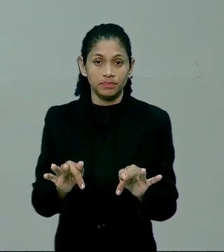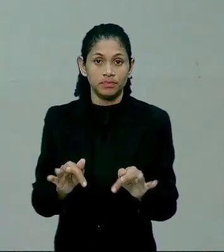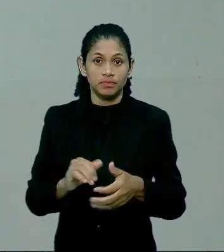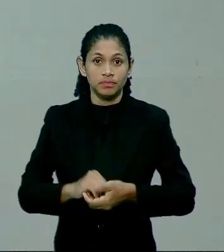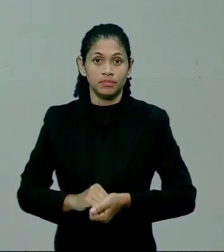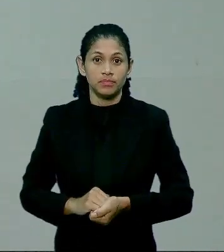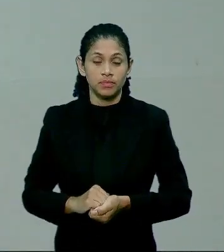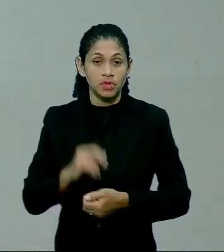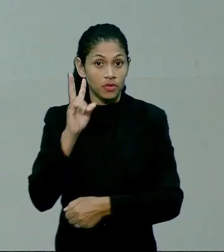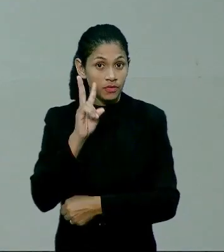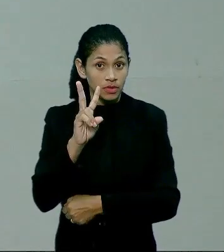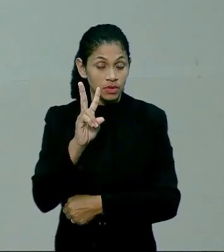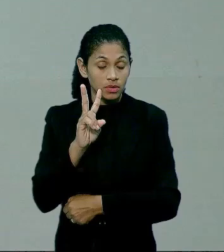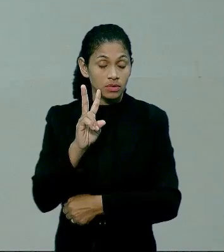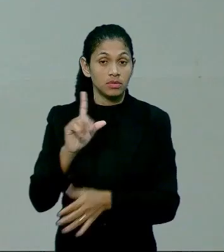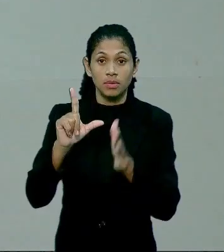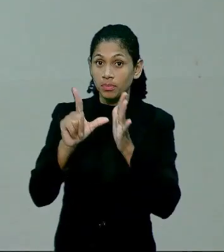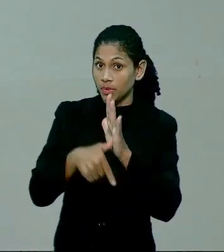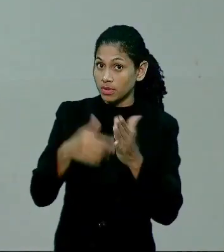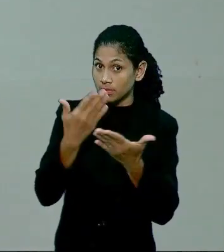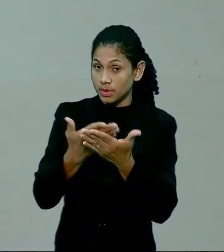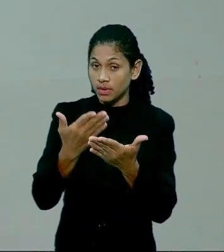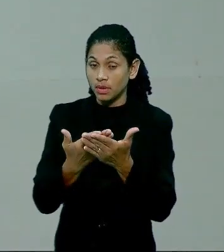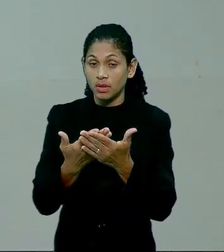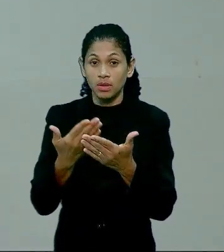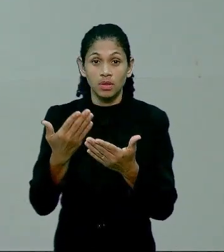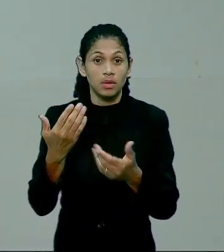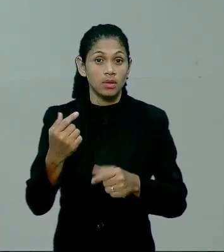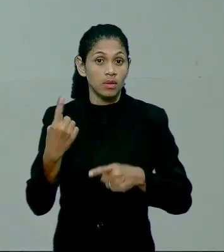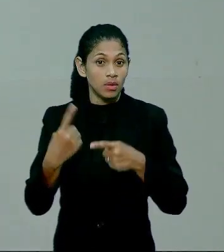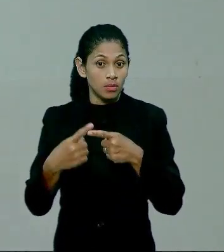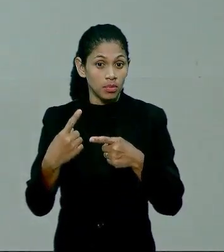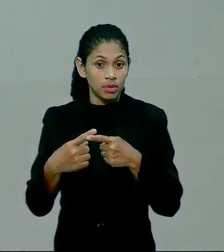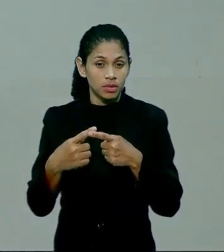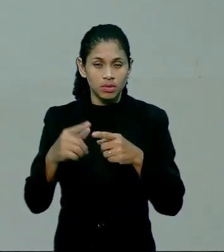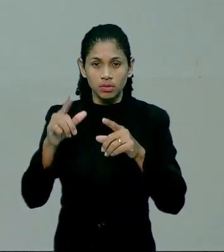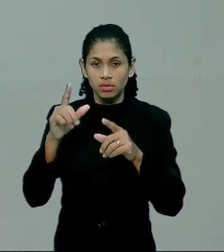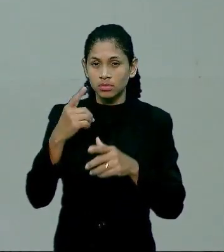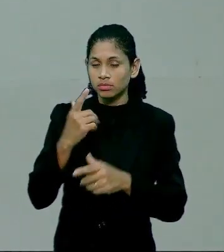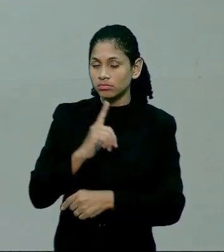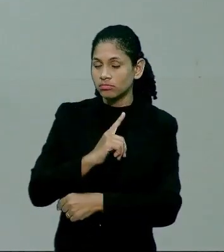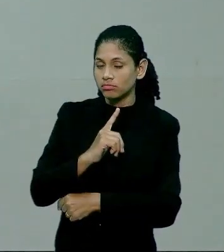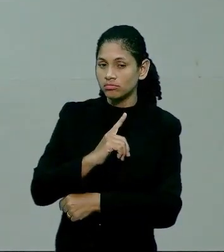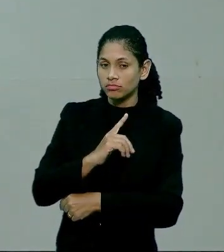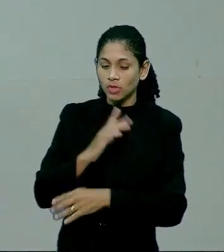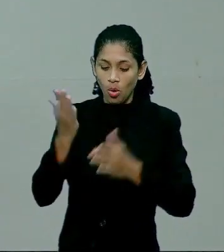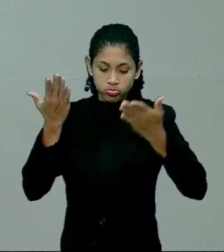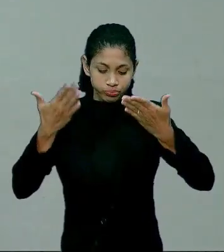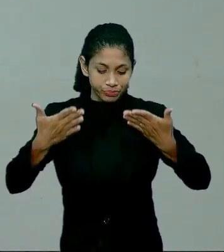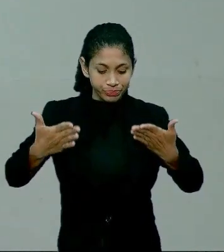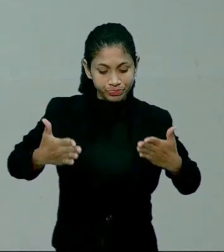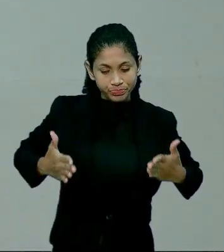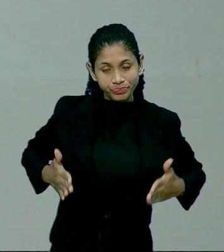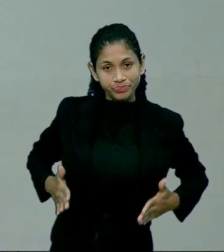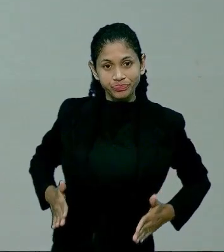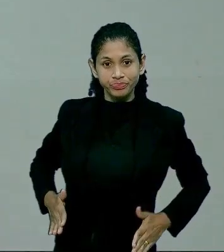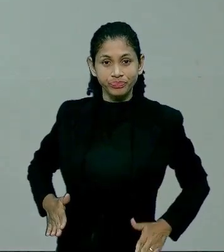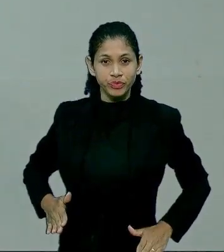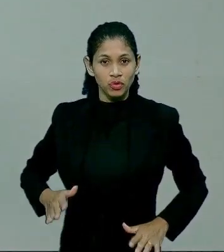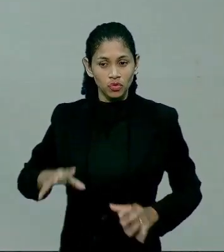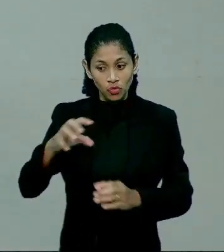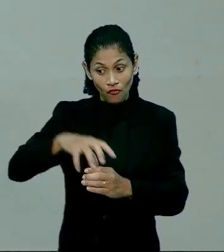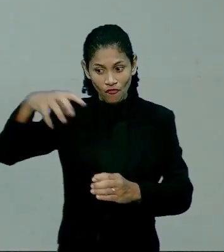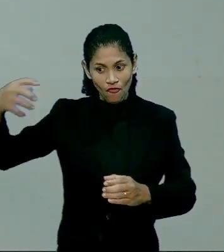Por aqui. Eu vejo vocês em uma próxima aula, porque eu tenho ali que dar uma modelada, né? Porque eu estou fora